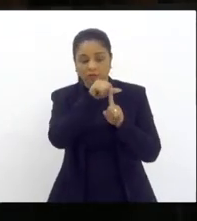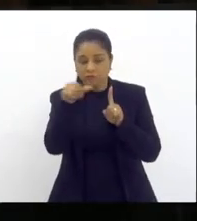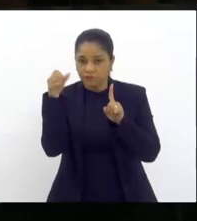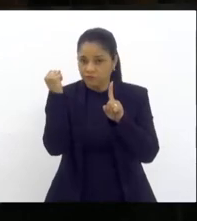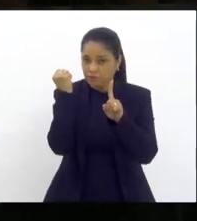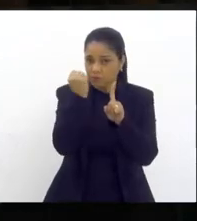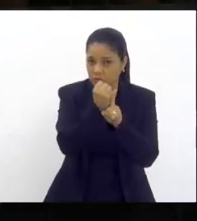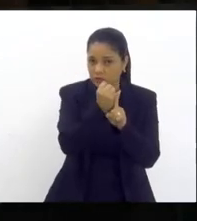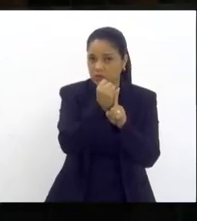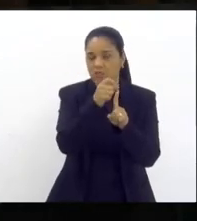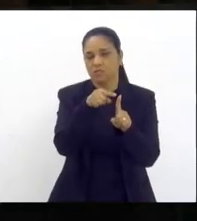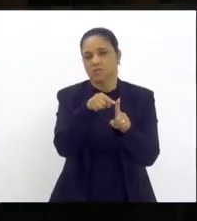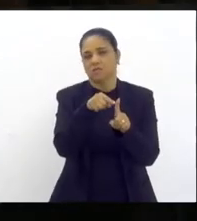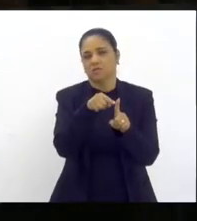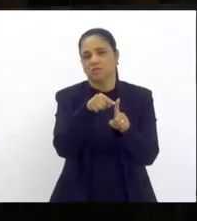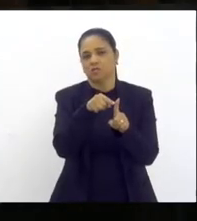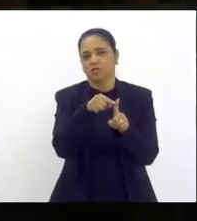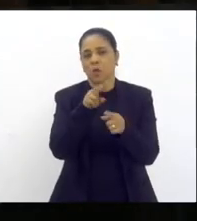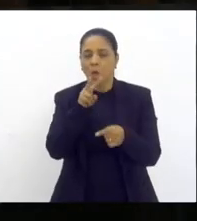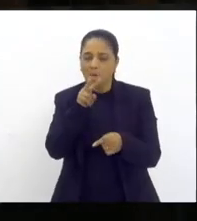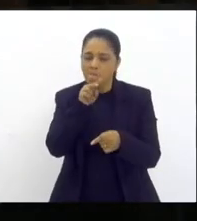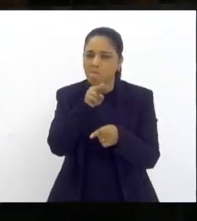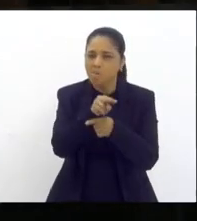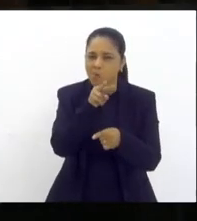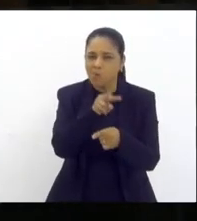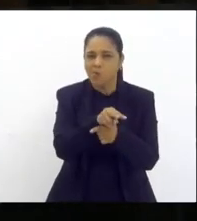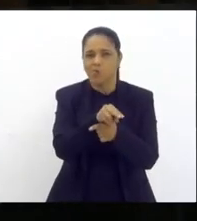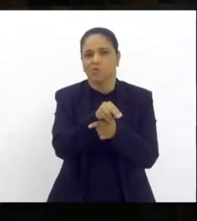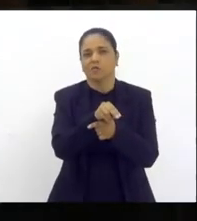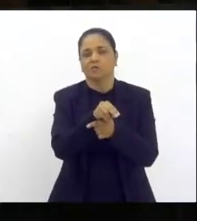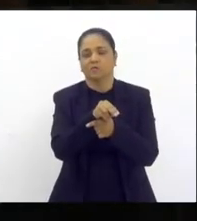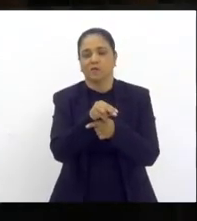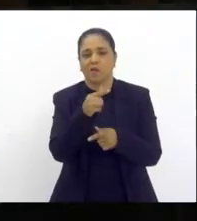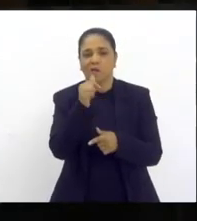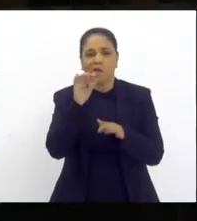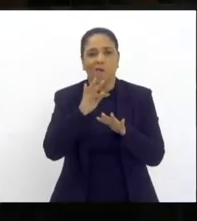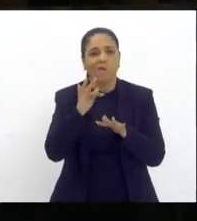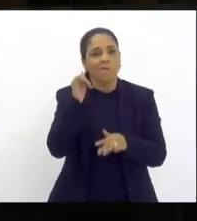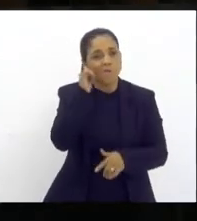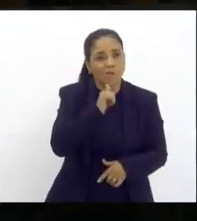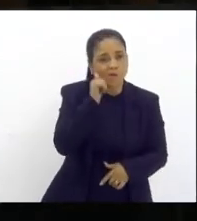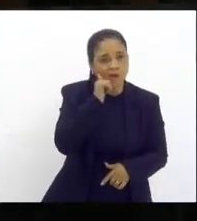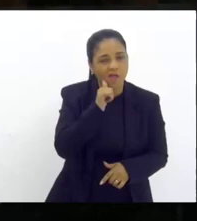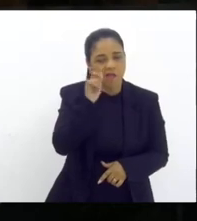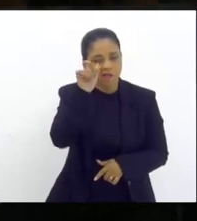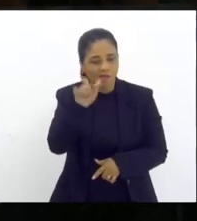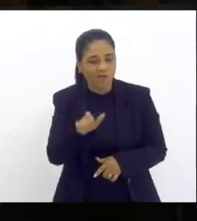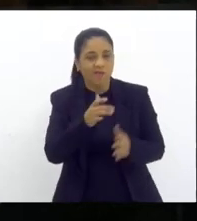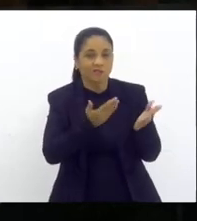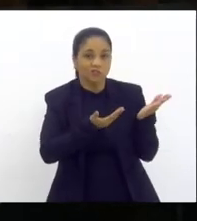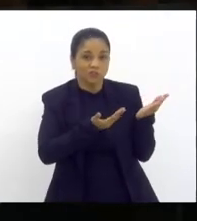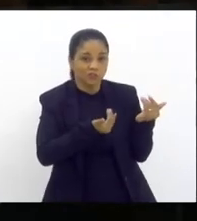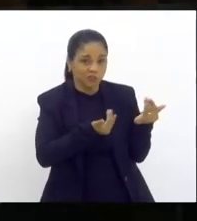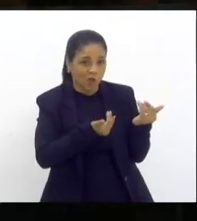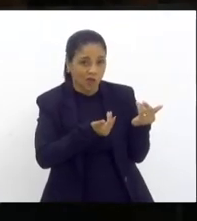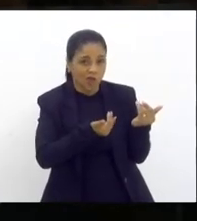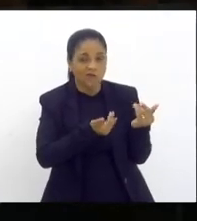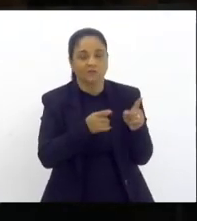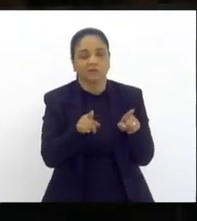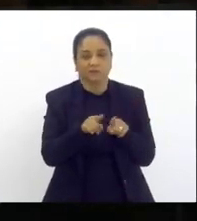feminicídio, da proteção das nossas mulheres, das nossas meninas, é também para a gente dizer